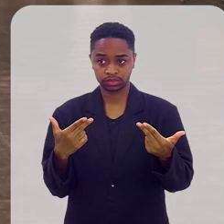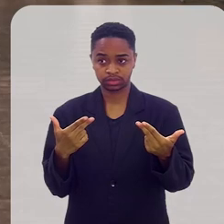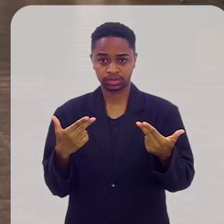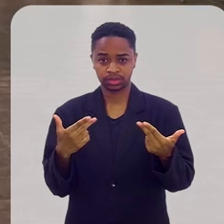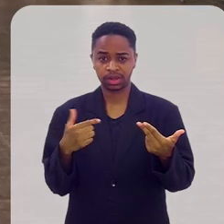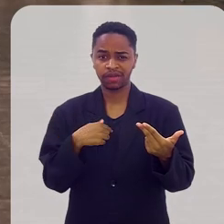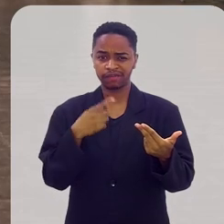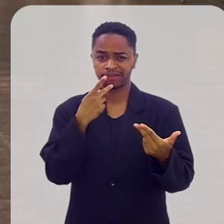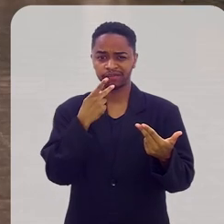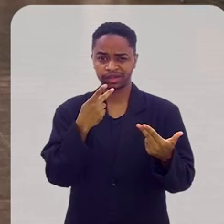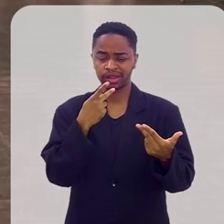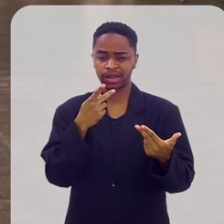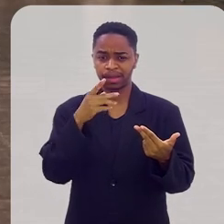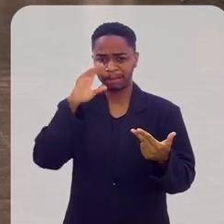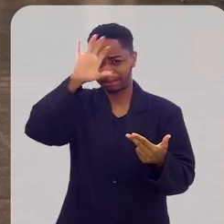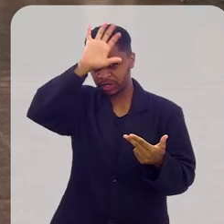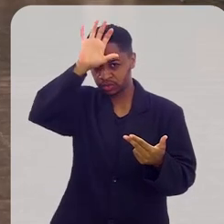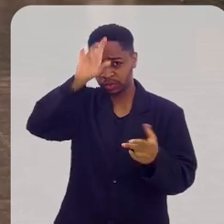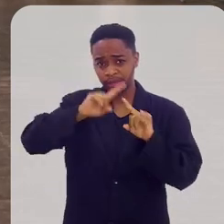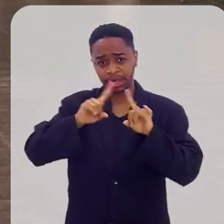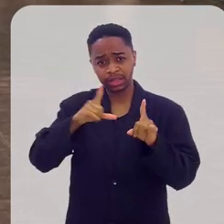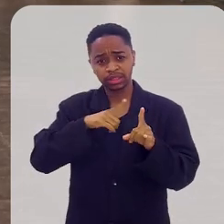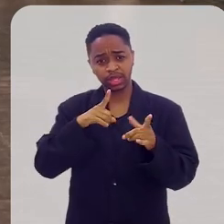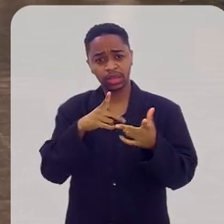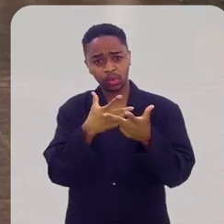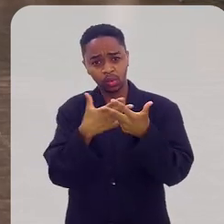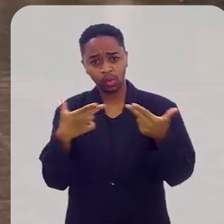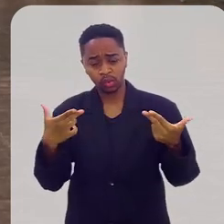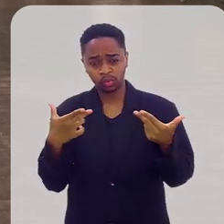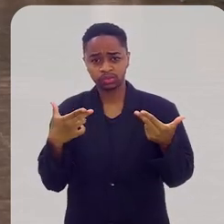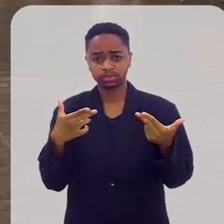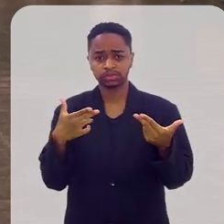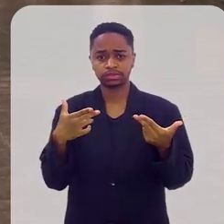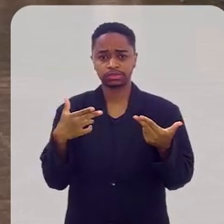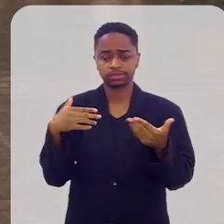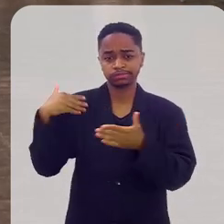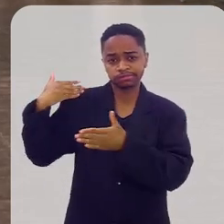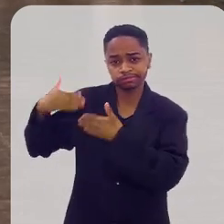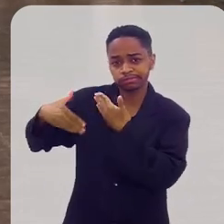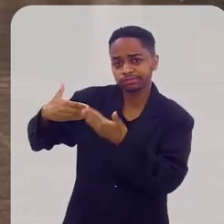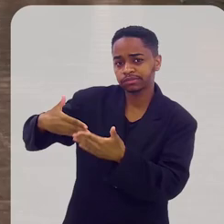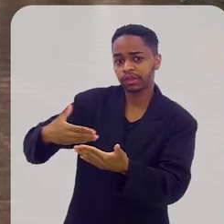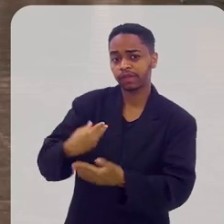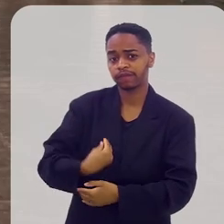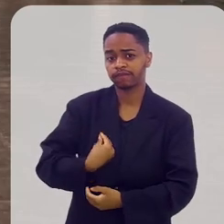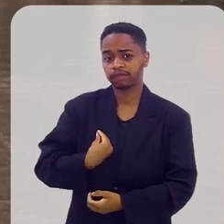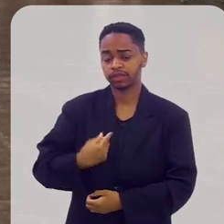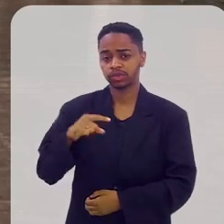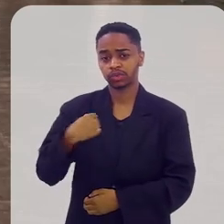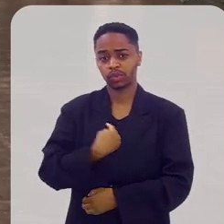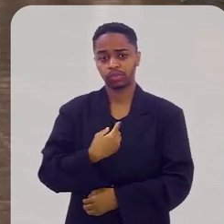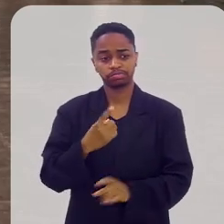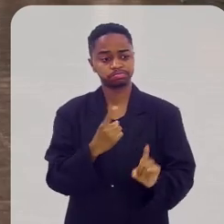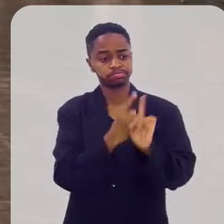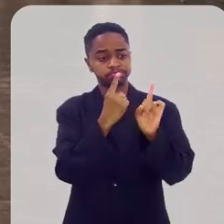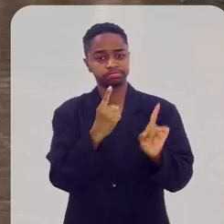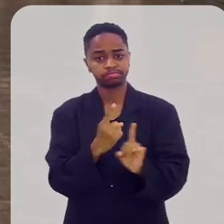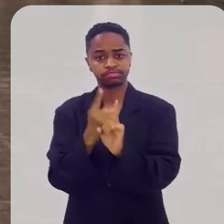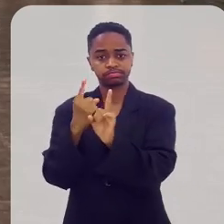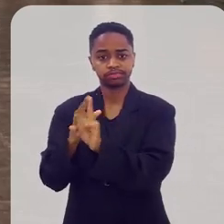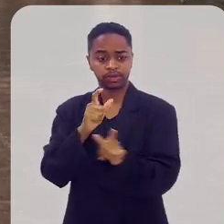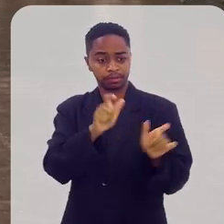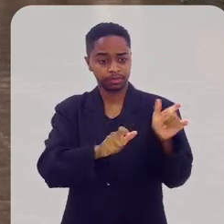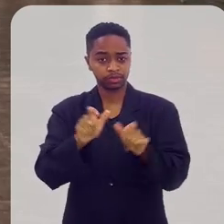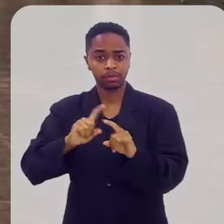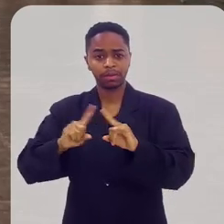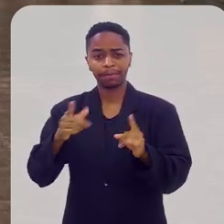falar presuntinha, bem comzinho. Eu tenho umas coisas assim que... Ao longo da vida, a gente vai conhecendo umas pessoas e o nosso